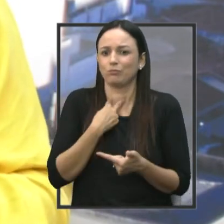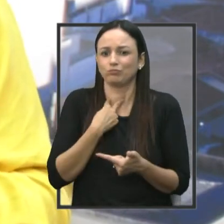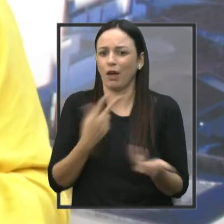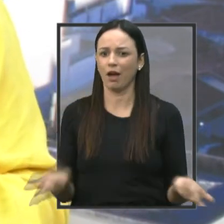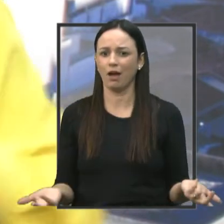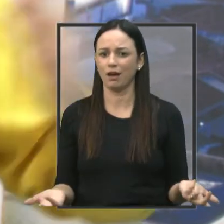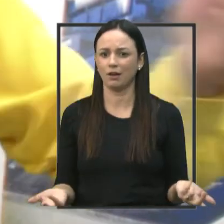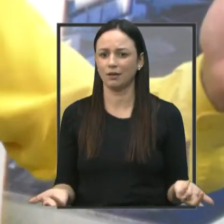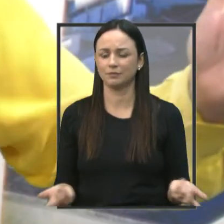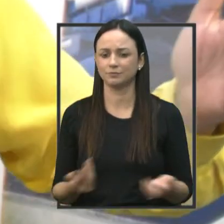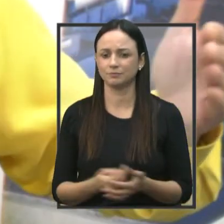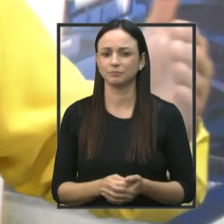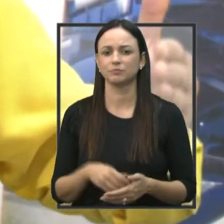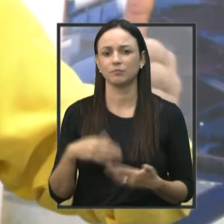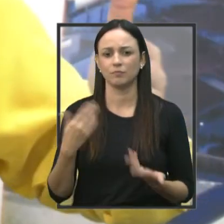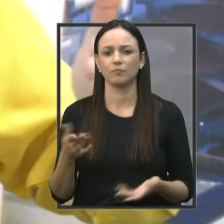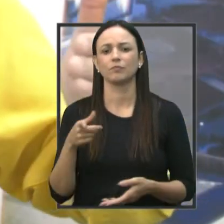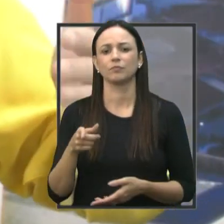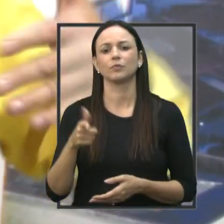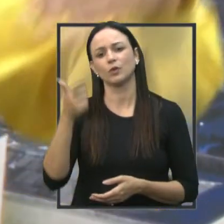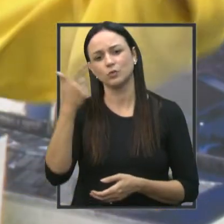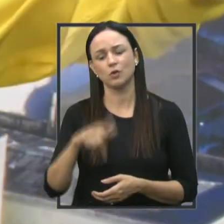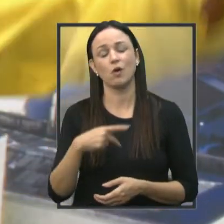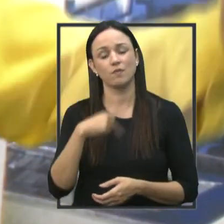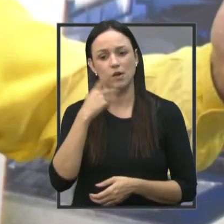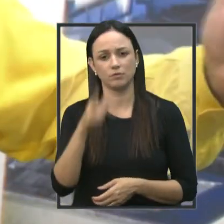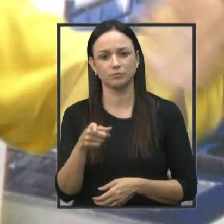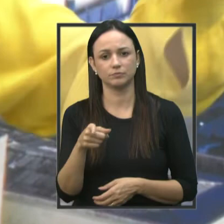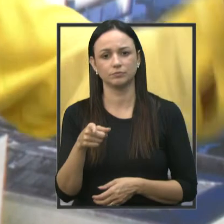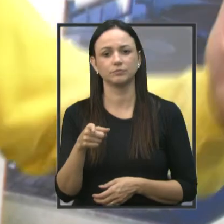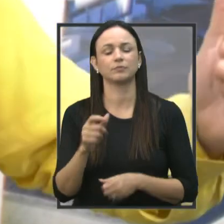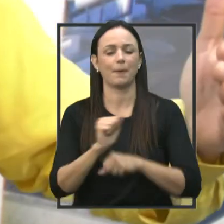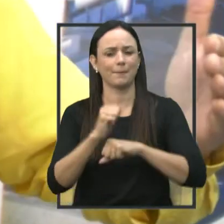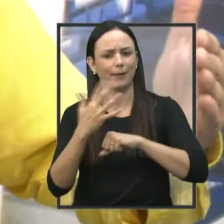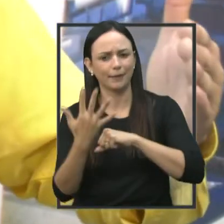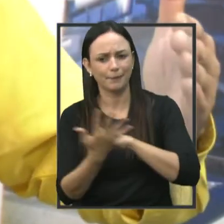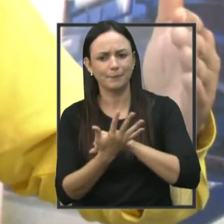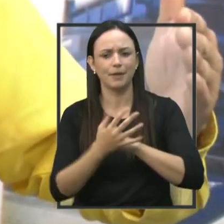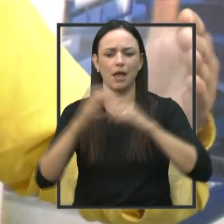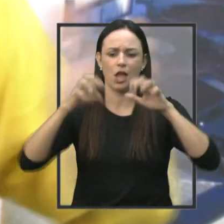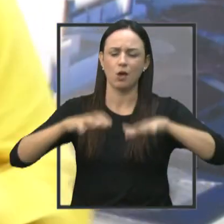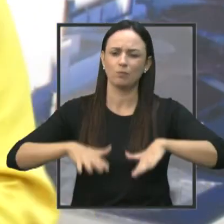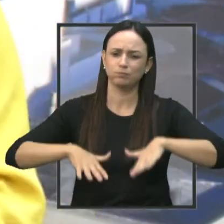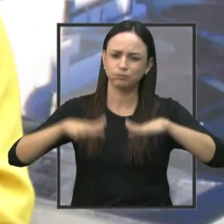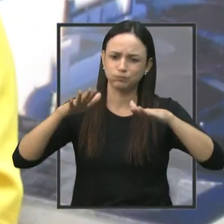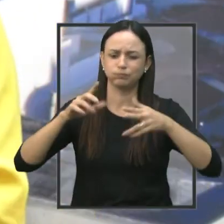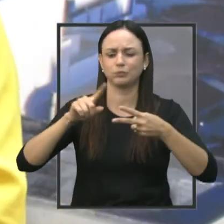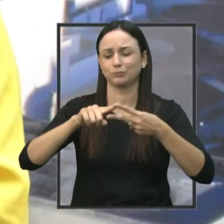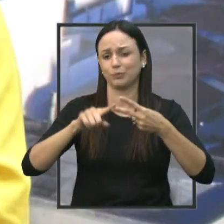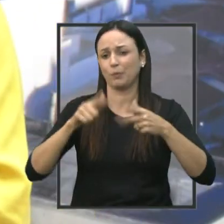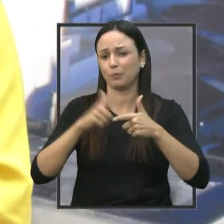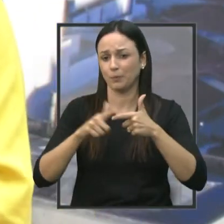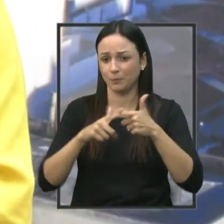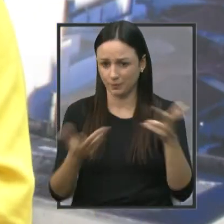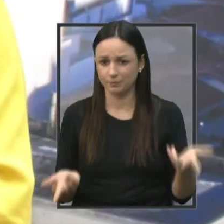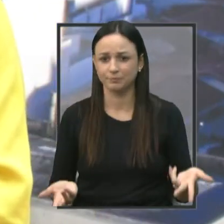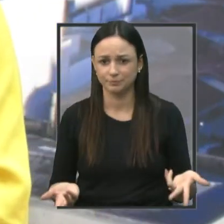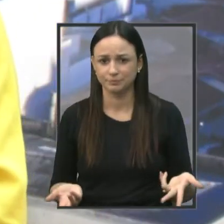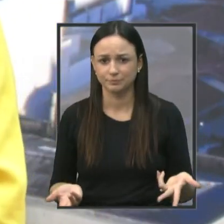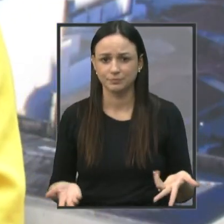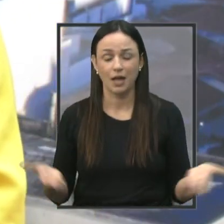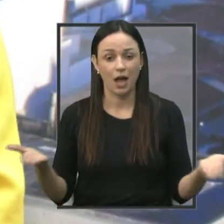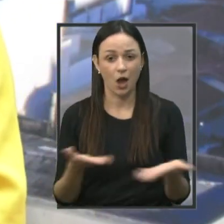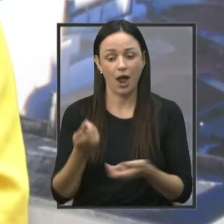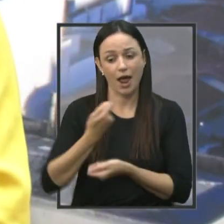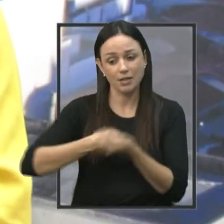entendendo? E aí vem de novo o que eu digo. Vem de uma pandemia, vem de uma enchente, certo? Agora que a